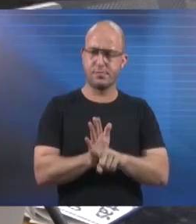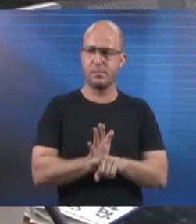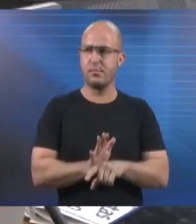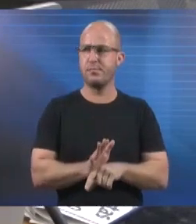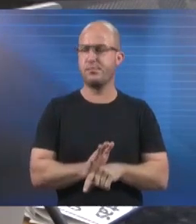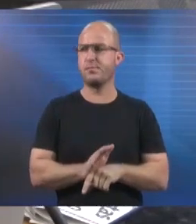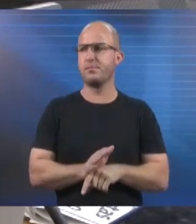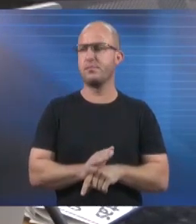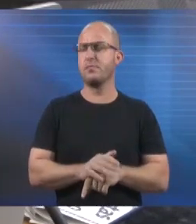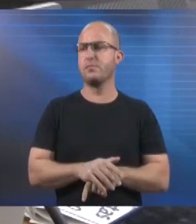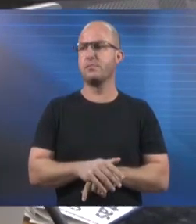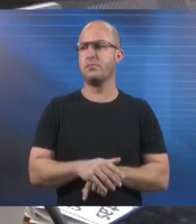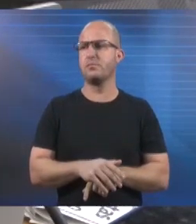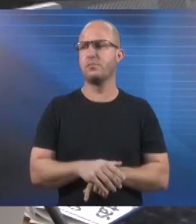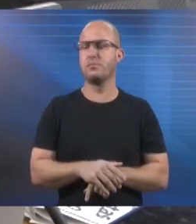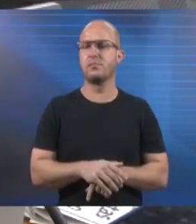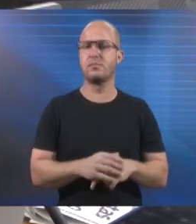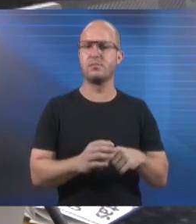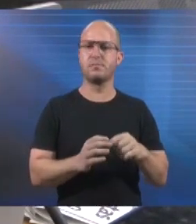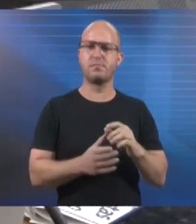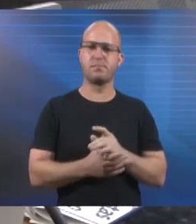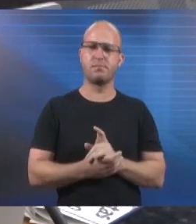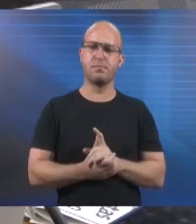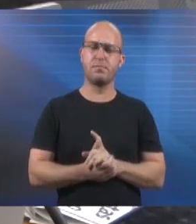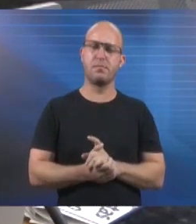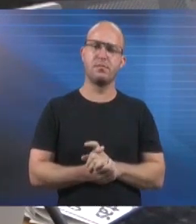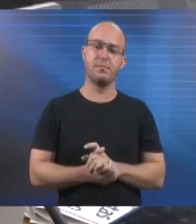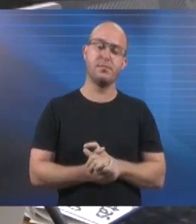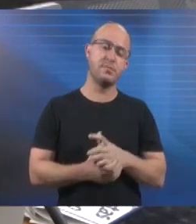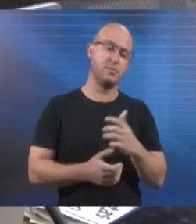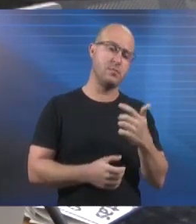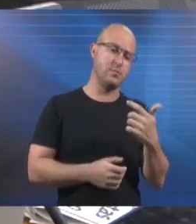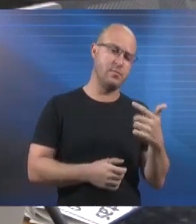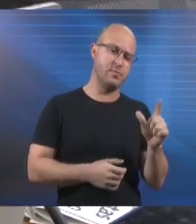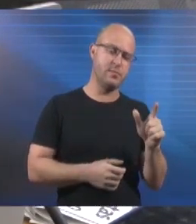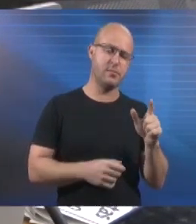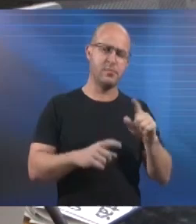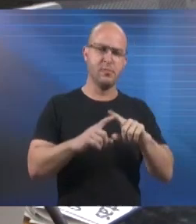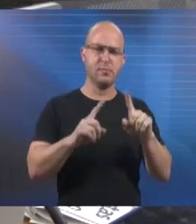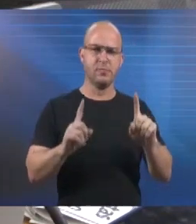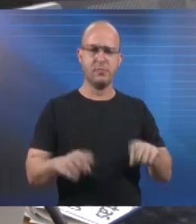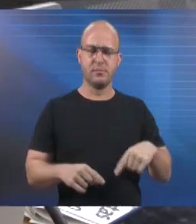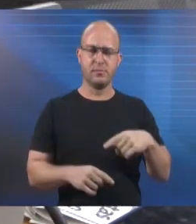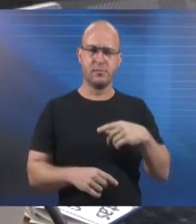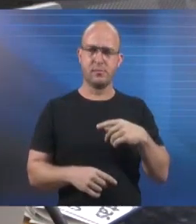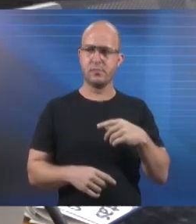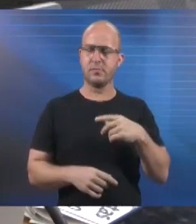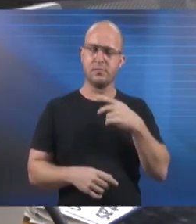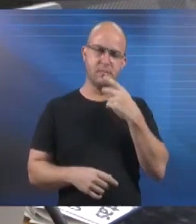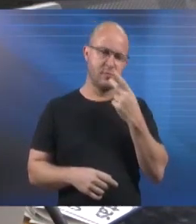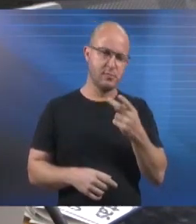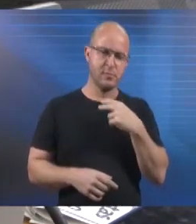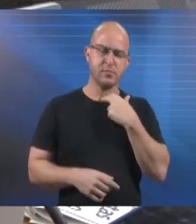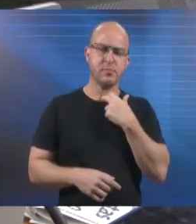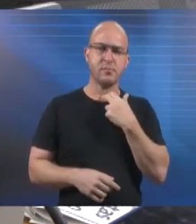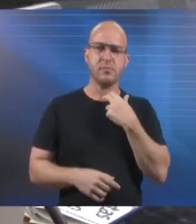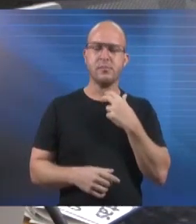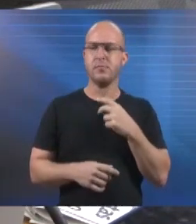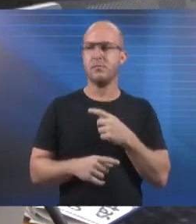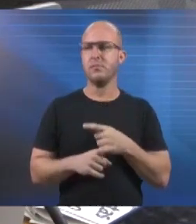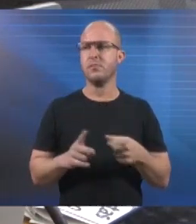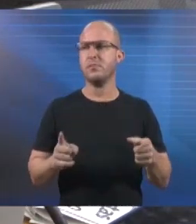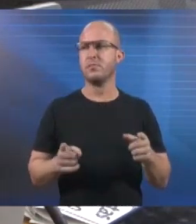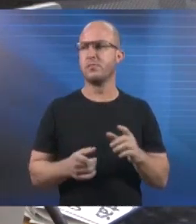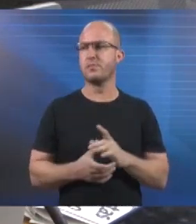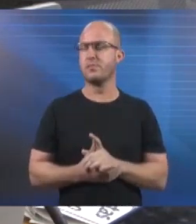da da possibilidade de petróleo e há outros projetos que eu não posso aqui me referir mas o senhor presidente